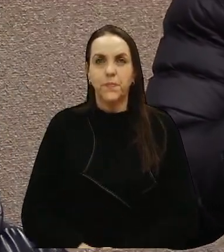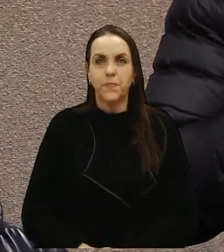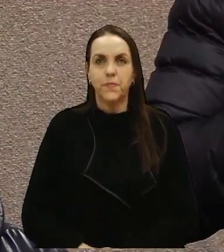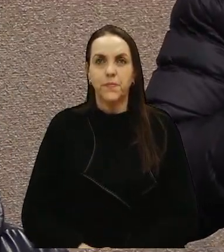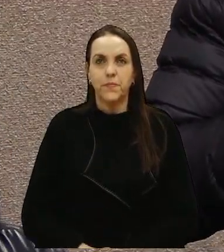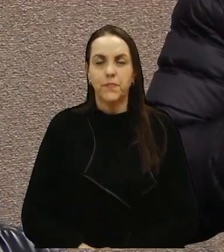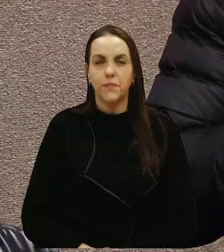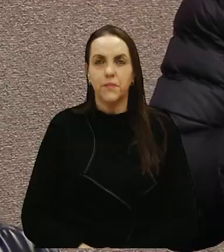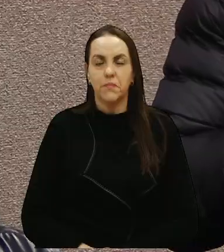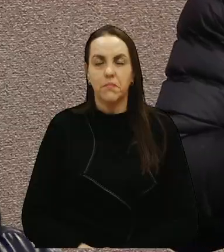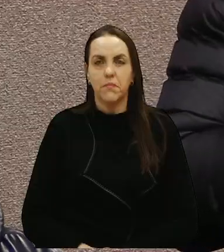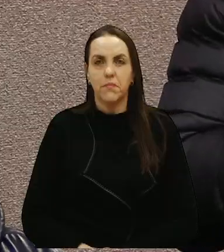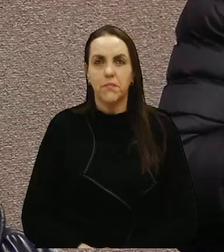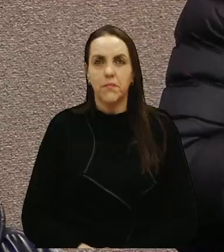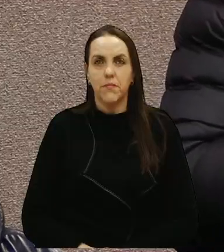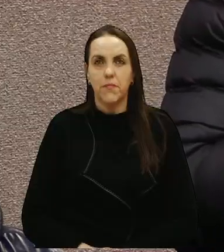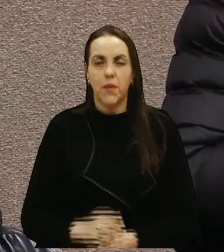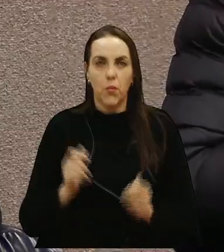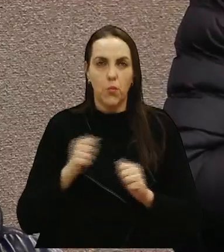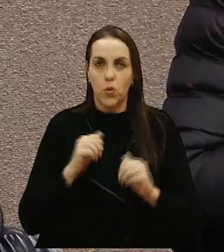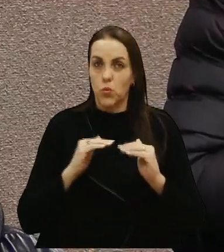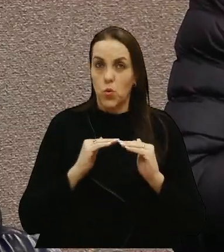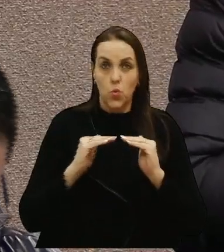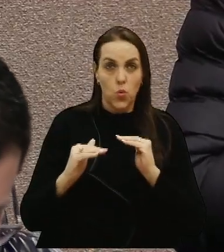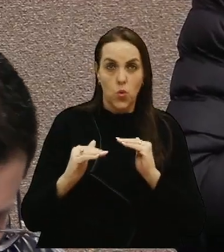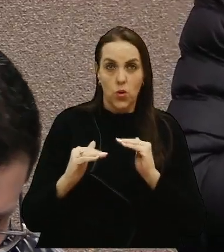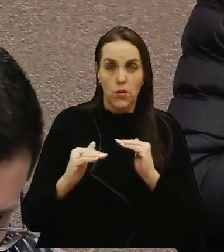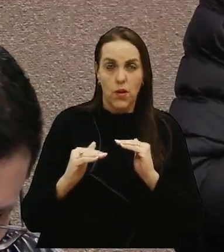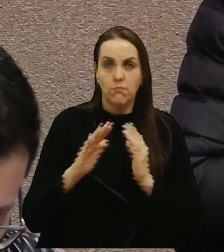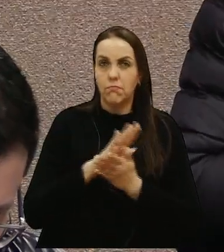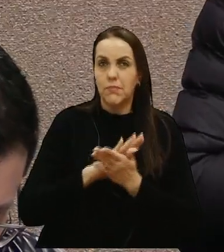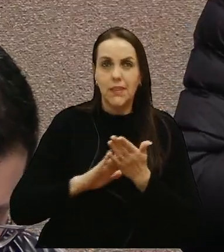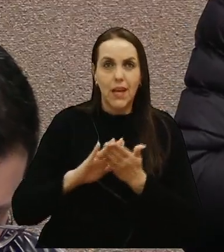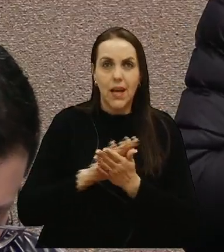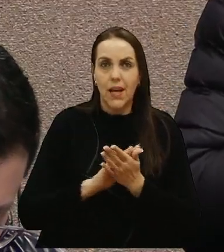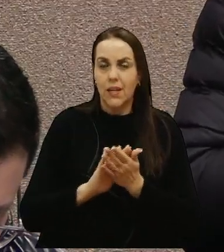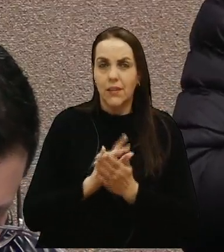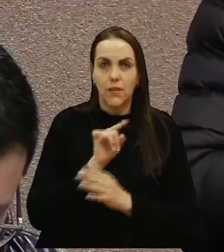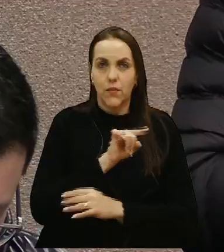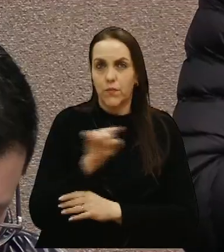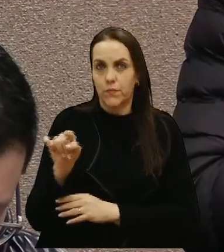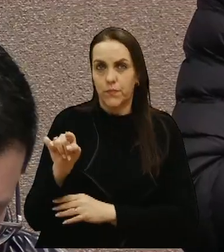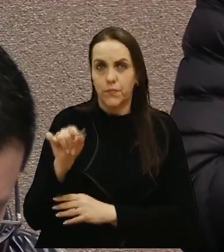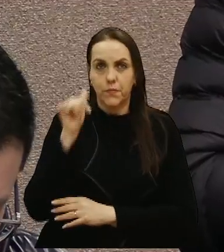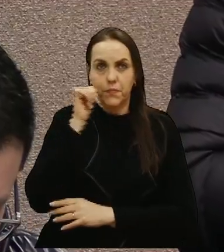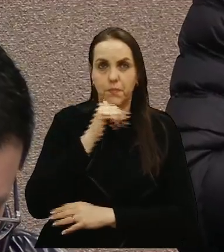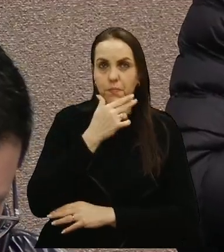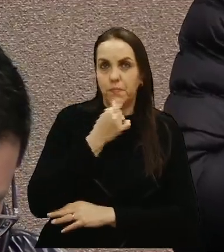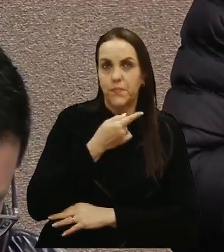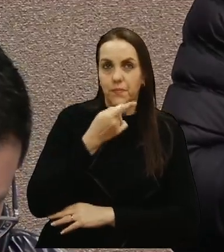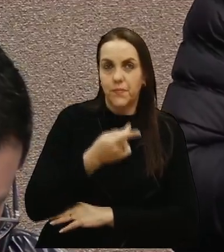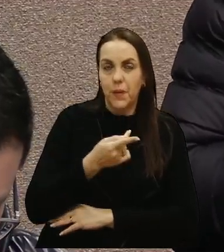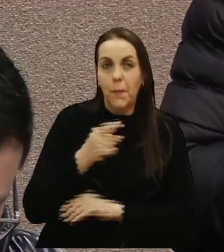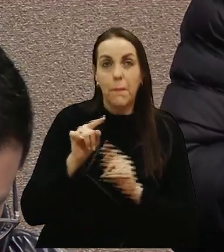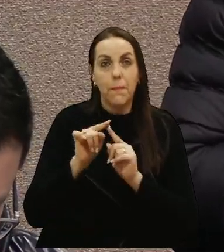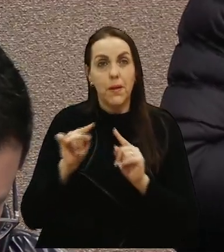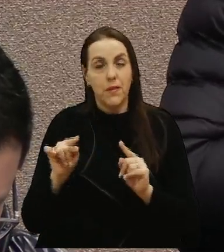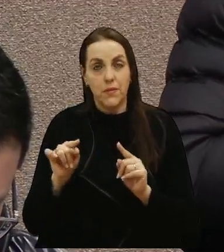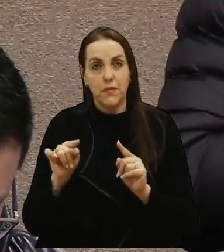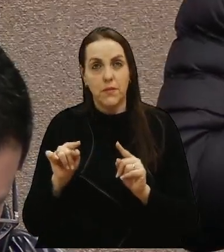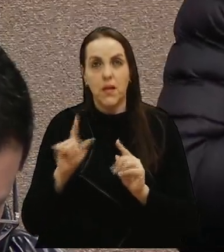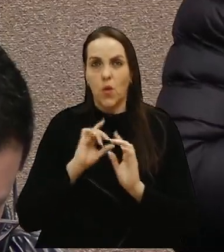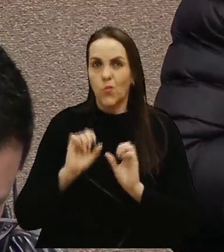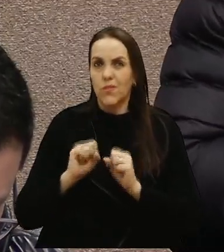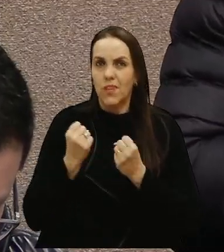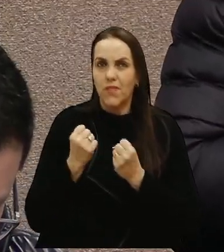posso não concordar com nenhuma palavra que o senhor fala ou a senhora fala, mas